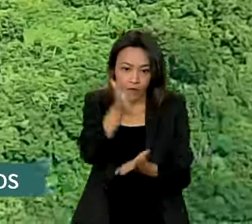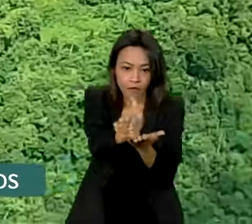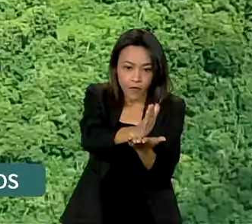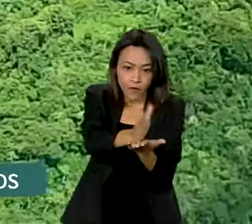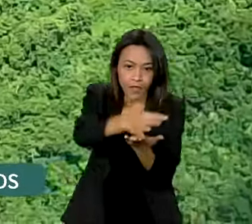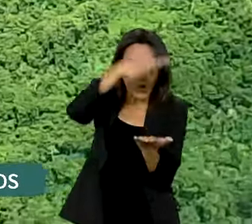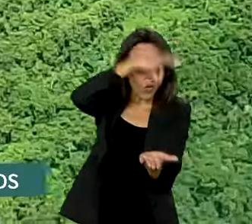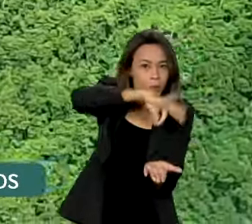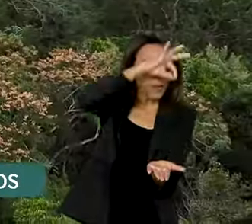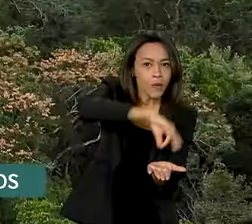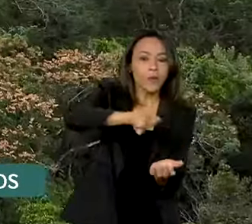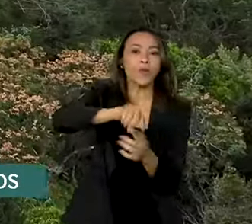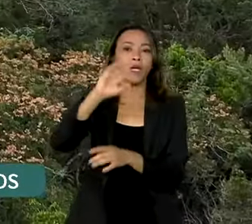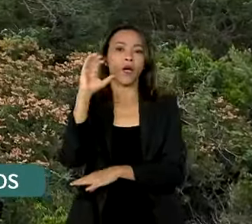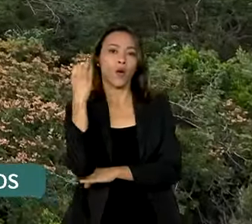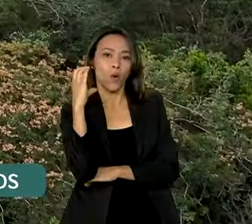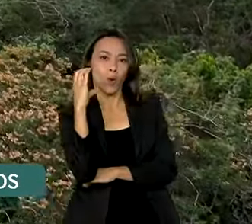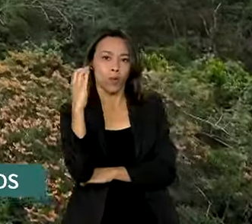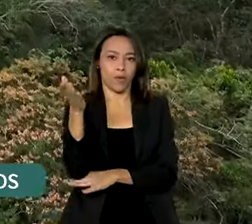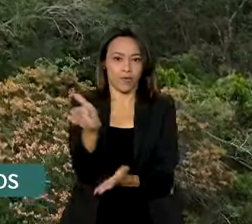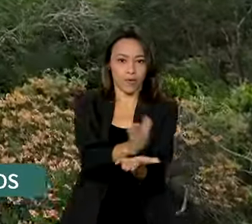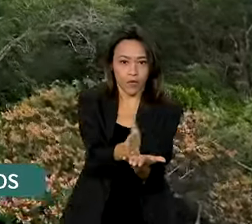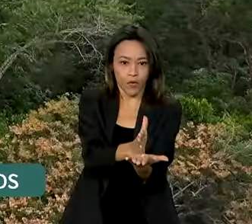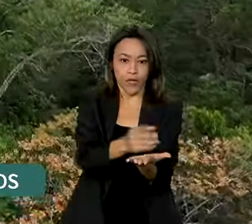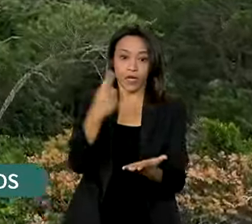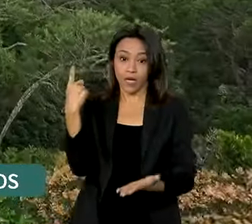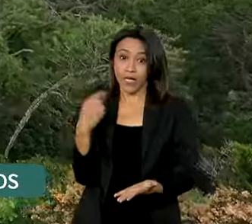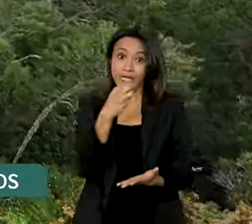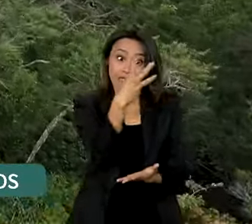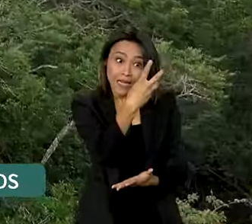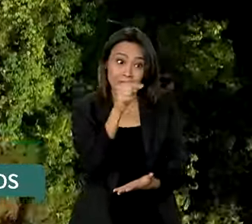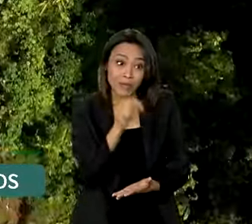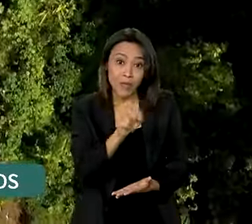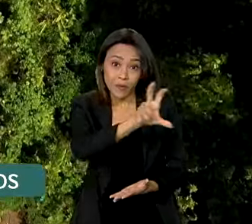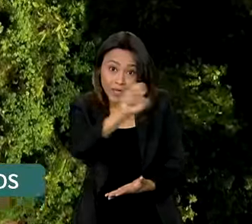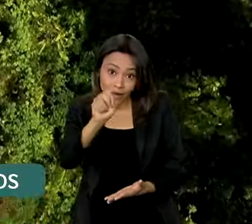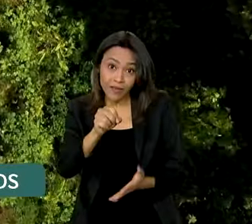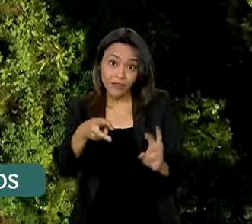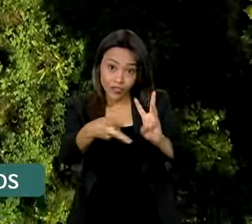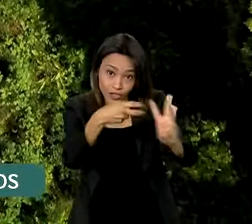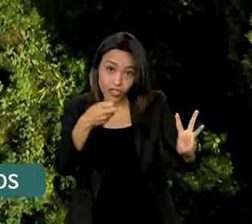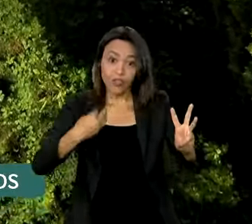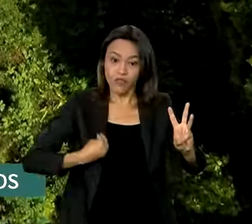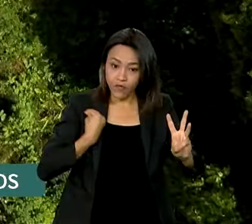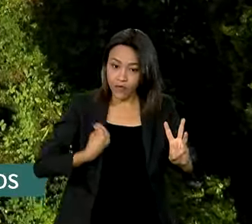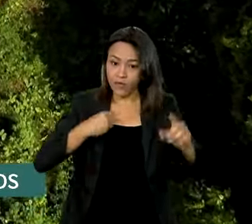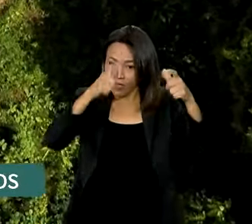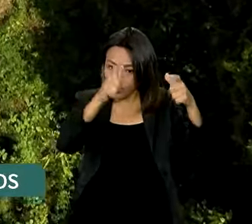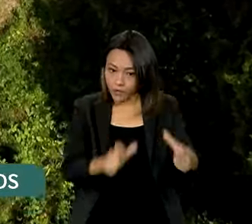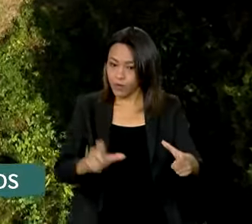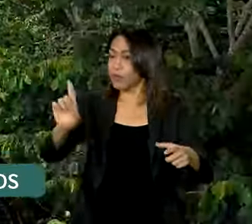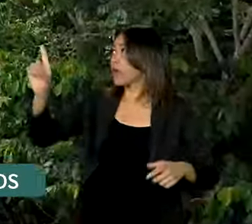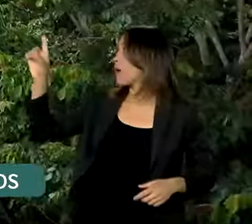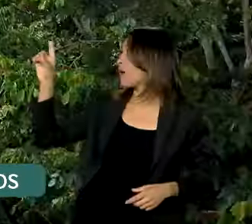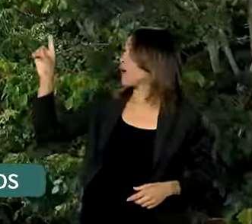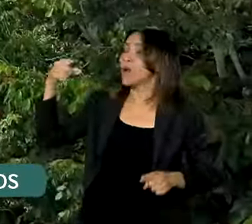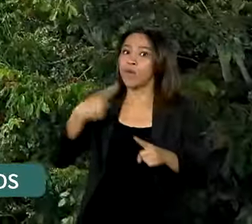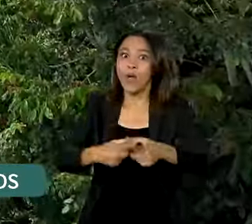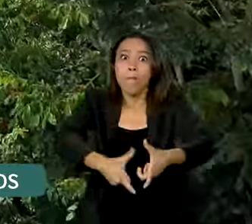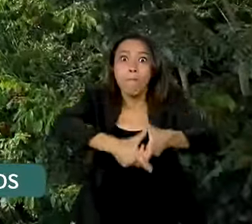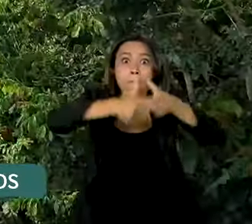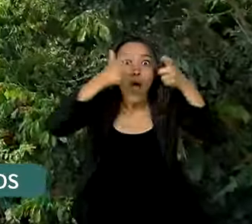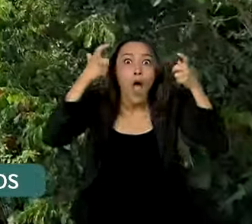e a Colômbia. Cerca de 6.300 indígenas vivem na região, que é reconhecida por concentrar a